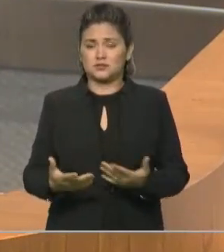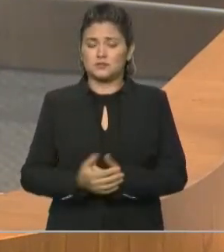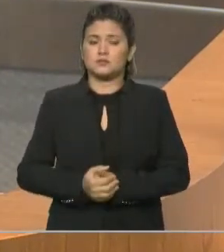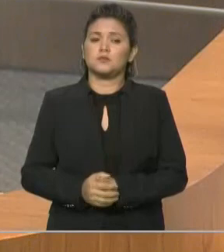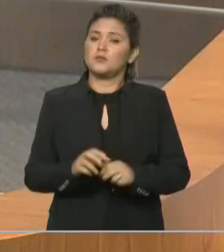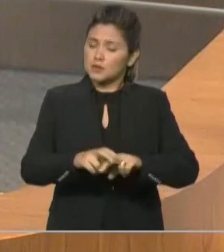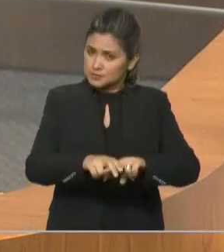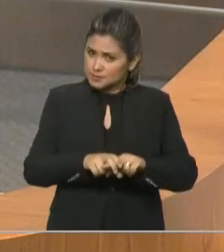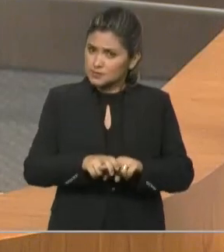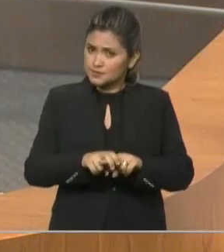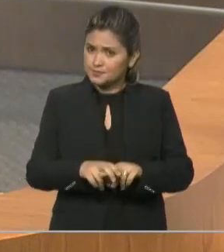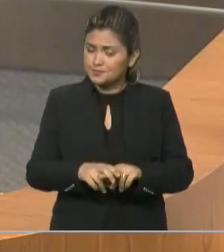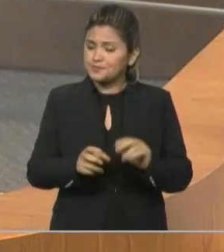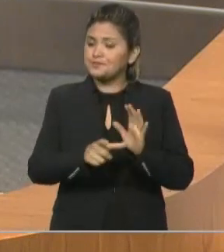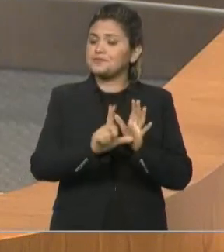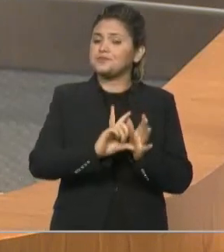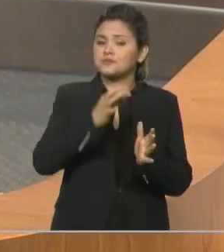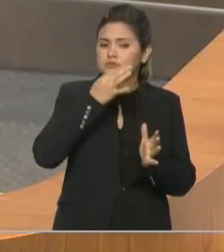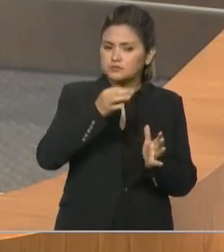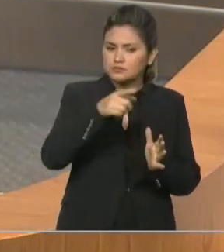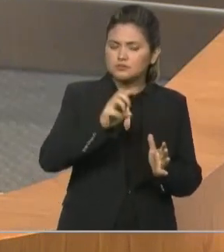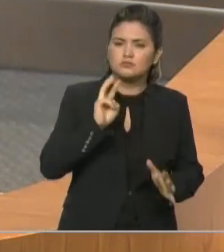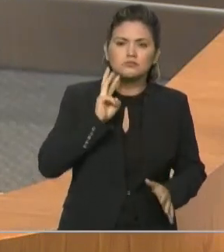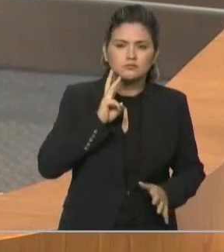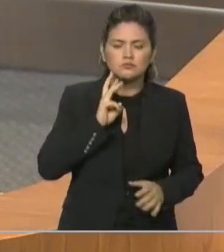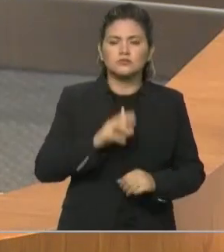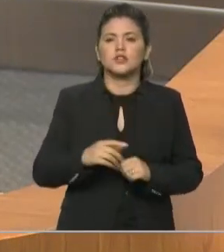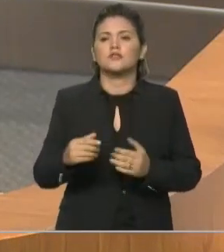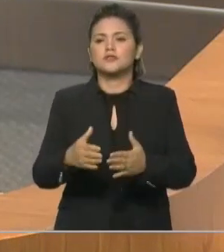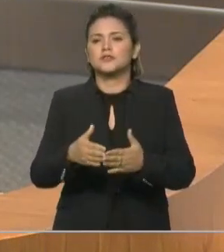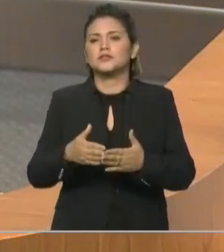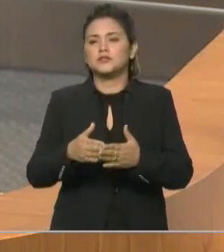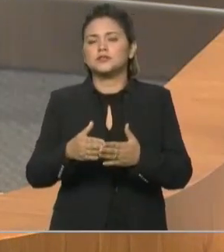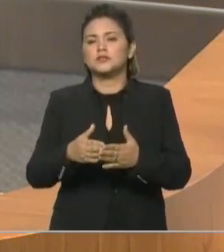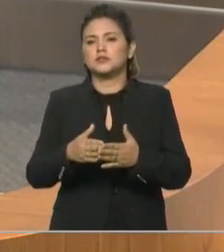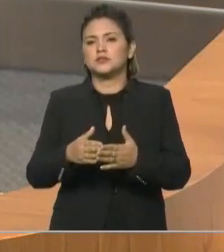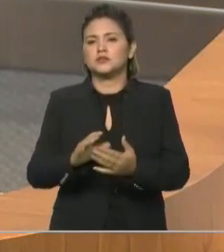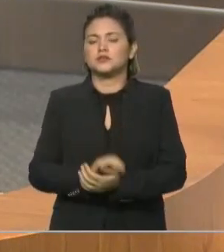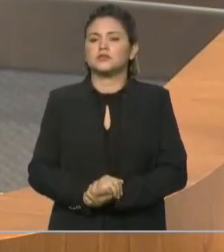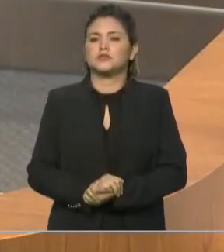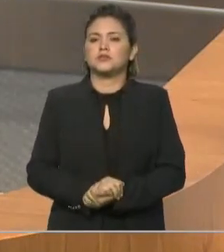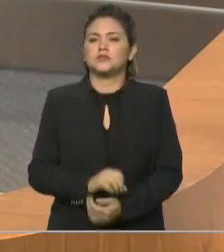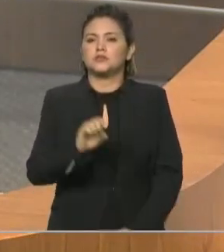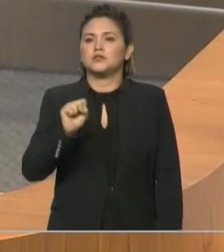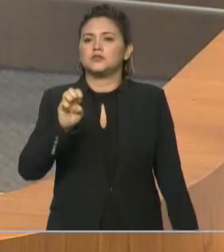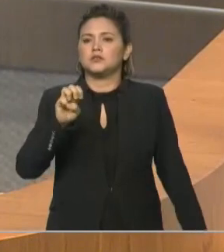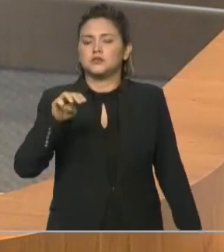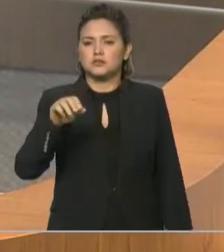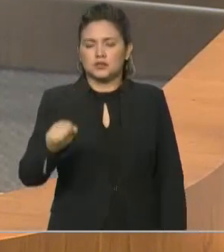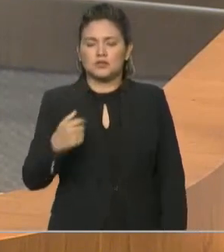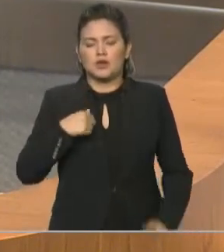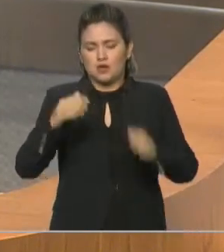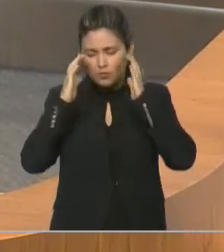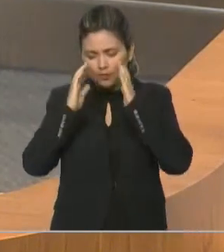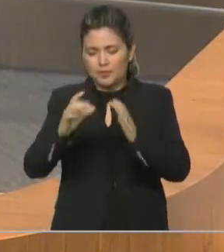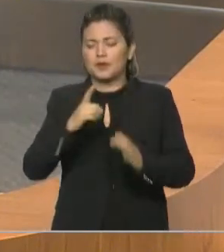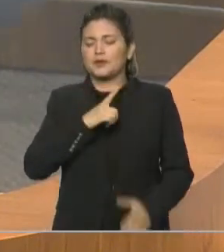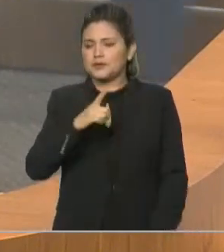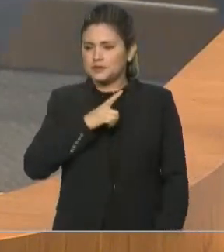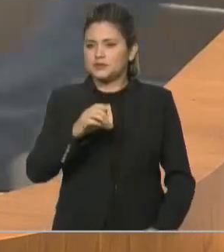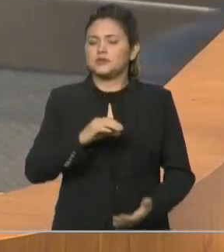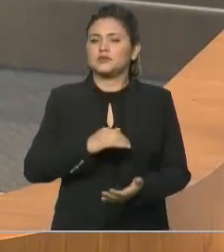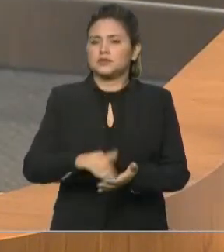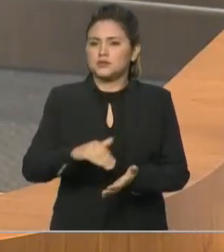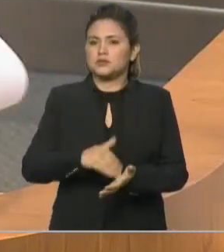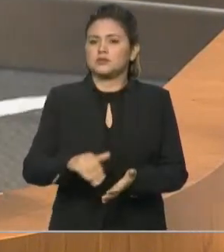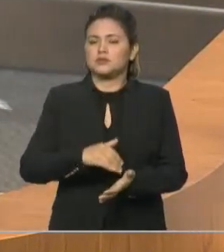de dar o seu à parte, nós estamos fazendo aqui um requerimento, a SEMA, a quem eu tenho muito respeito pelo secretário, codoense,